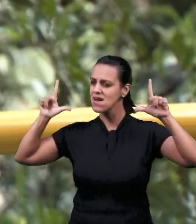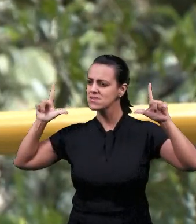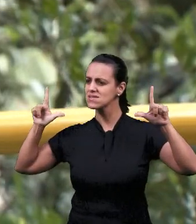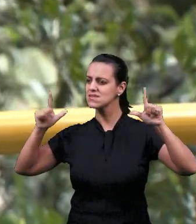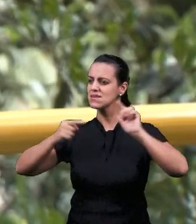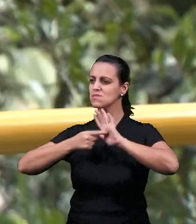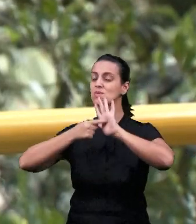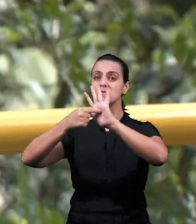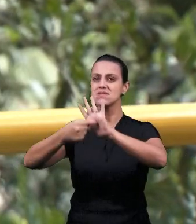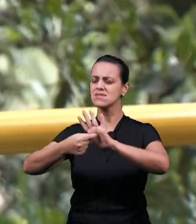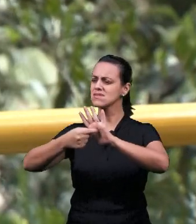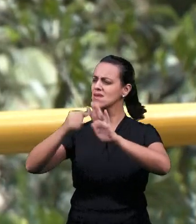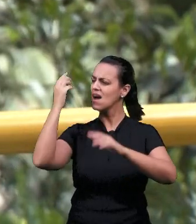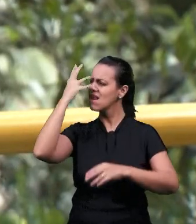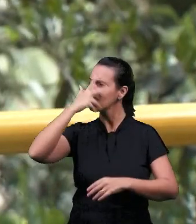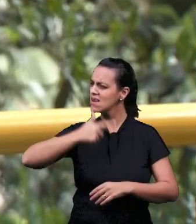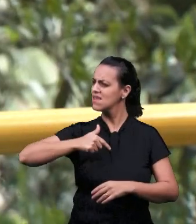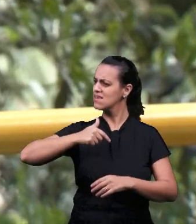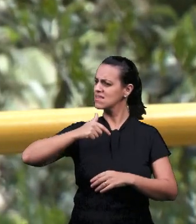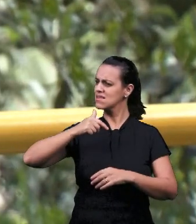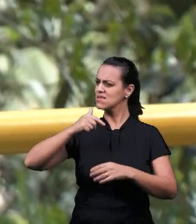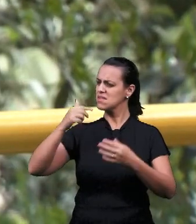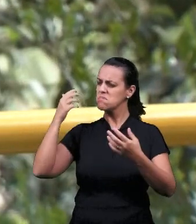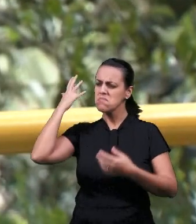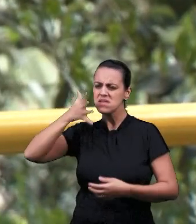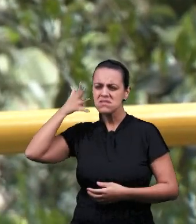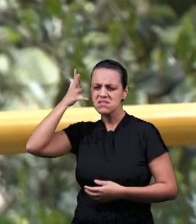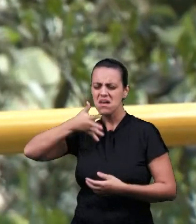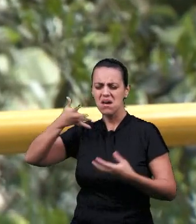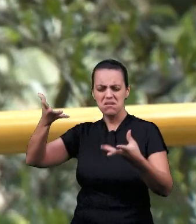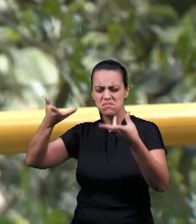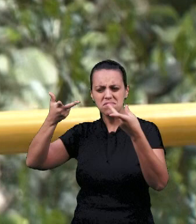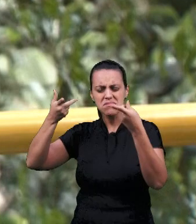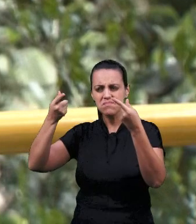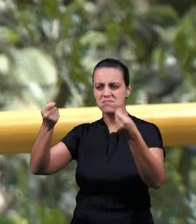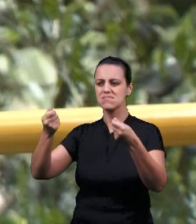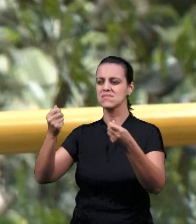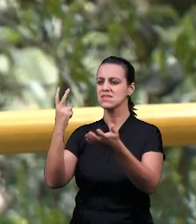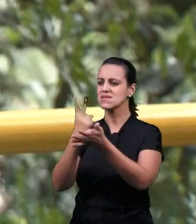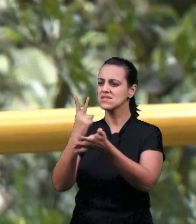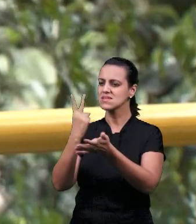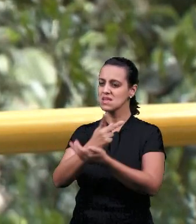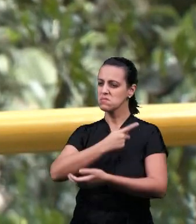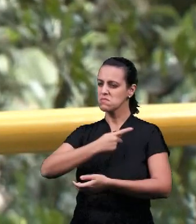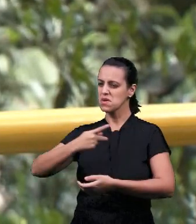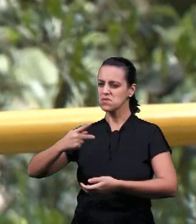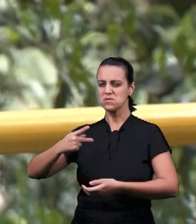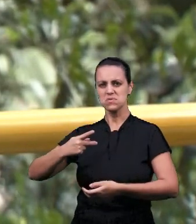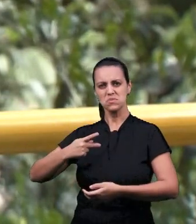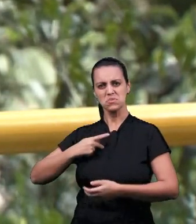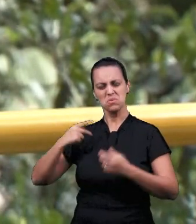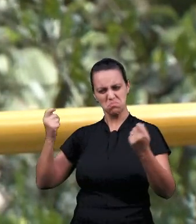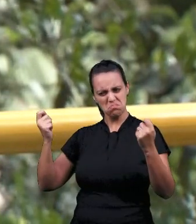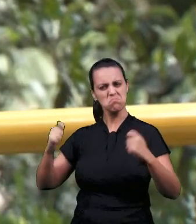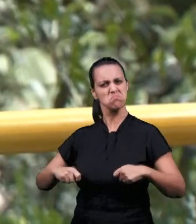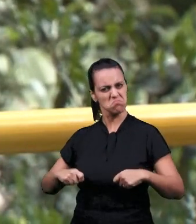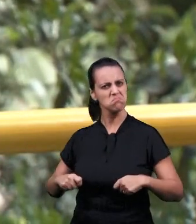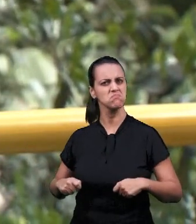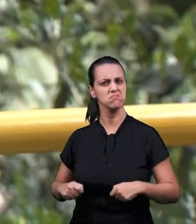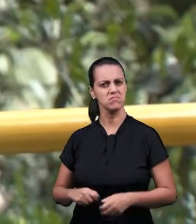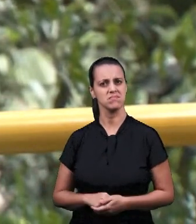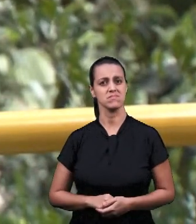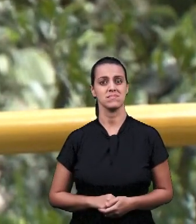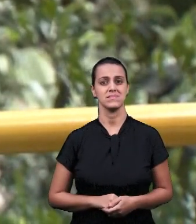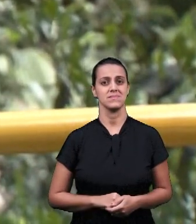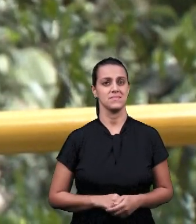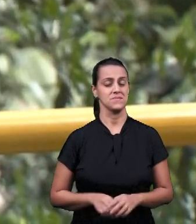cativantes, instrutivas e maravilhosas mensagens, sempre apresentadas por pastores de altíssima competência. Então, nós estamos